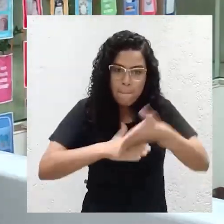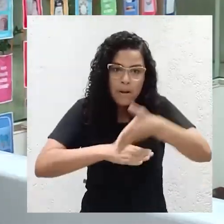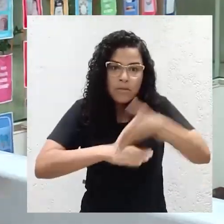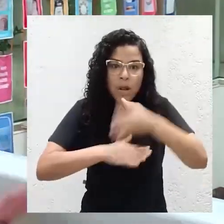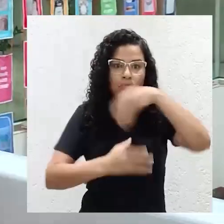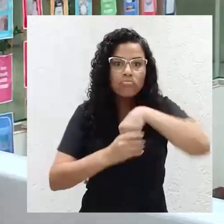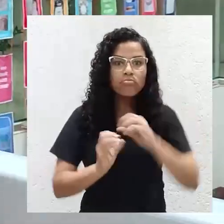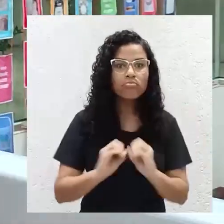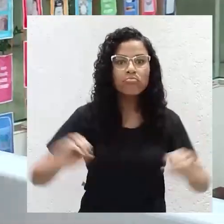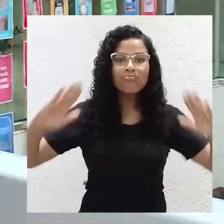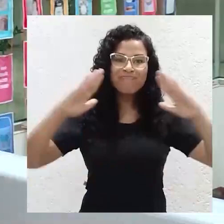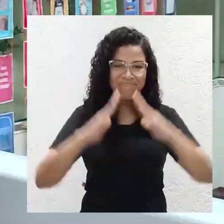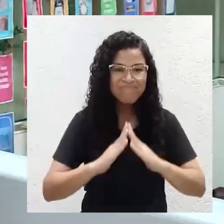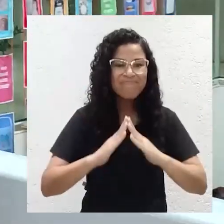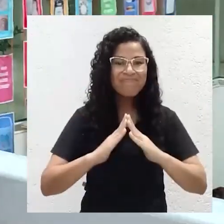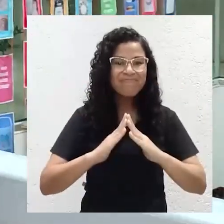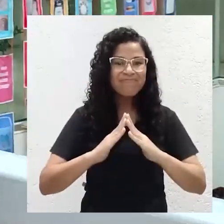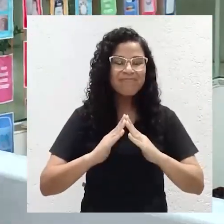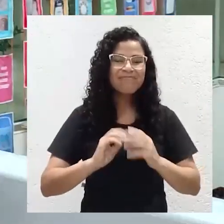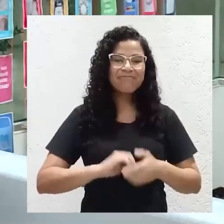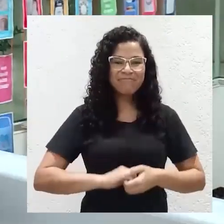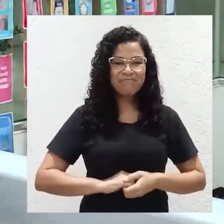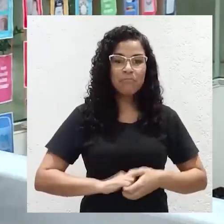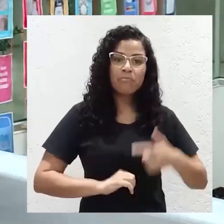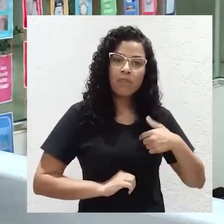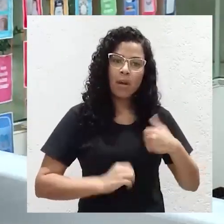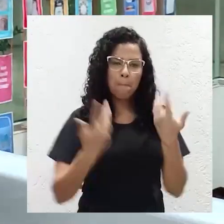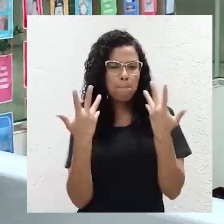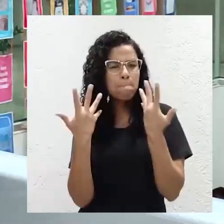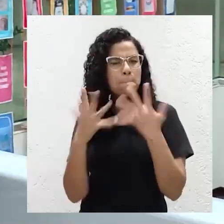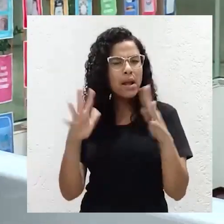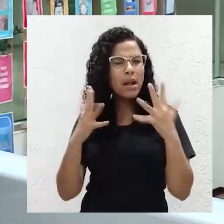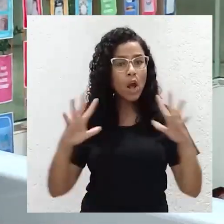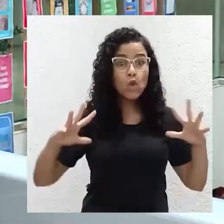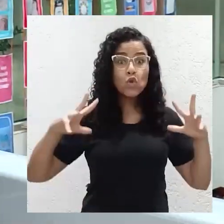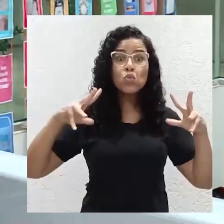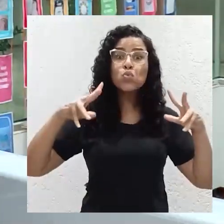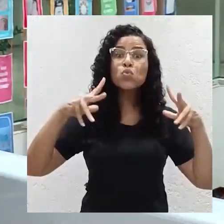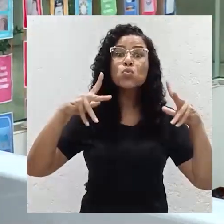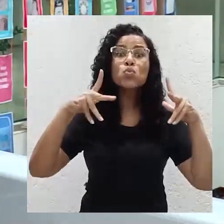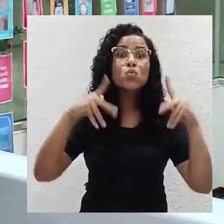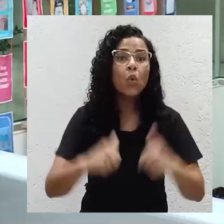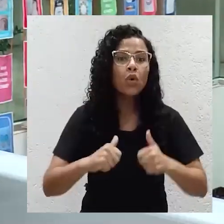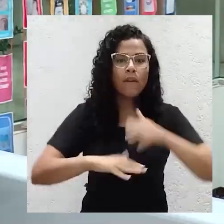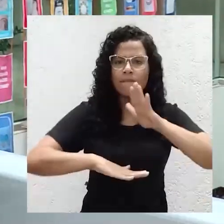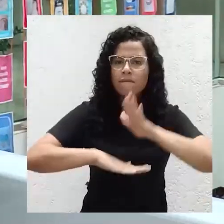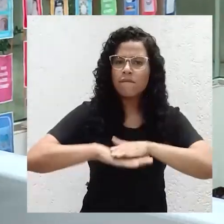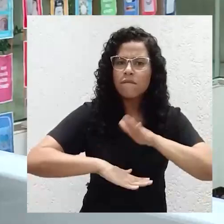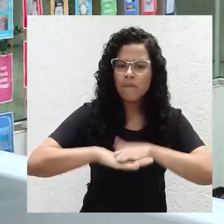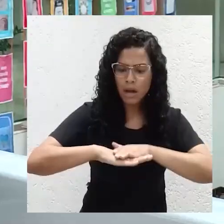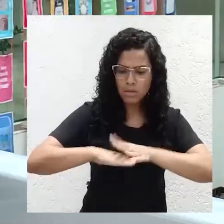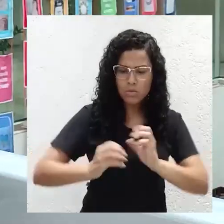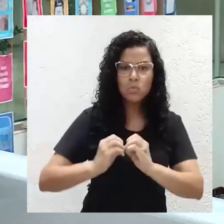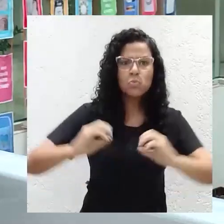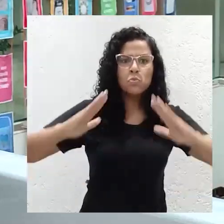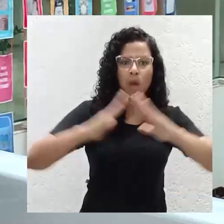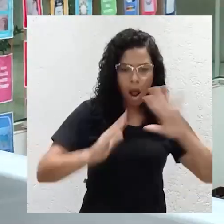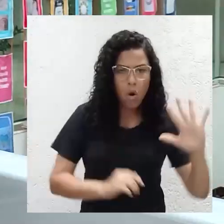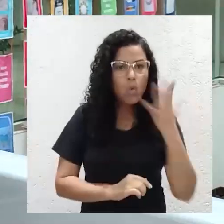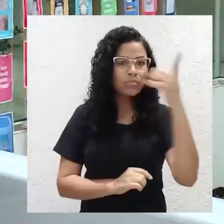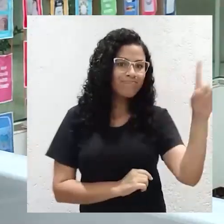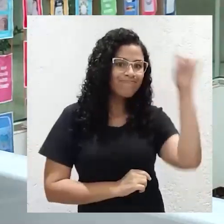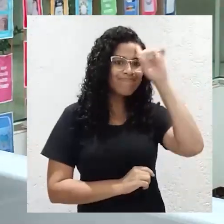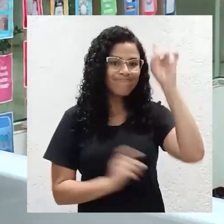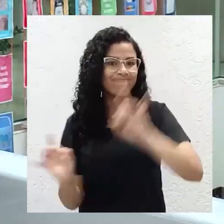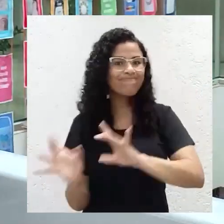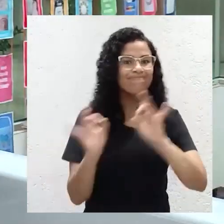tem participado junto com a gente do programa Saberes em Casa. Quero dar os parabéns para todos aqueles que fazem com